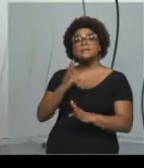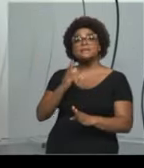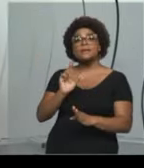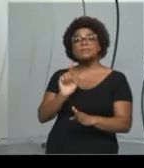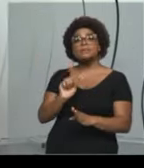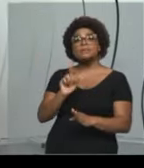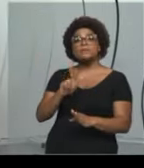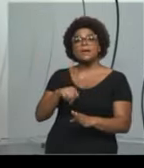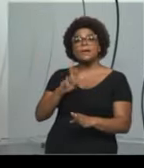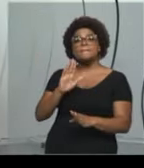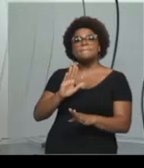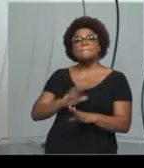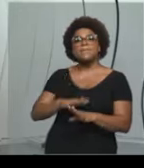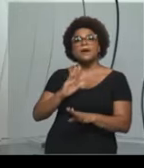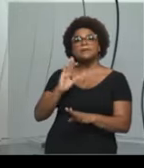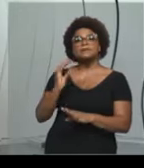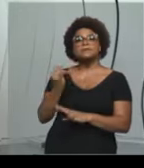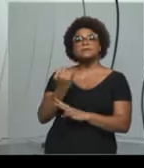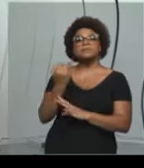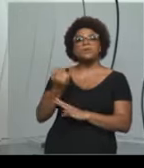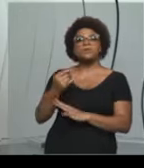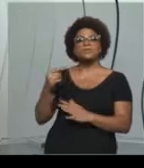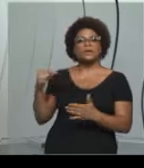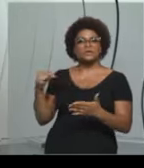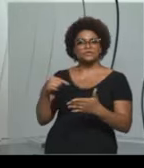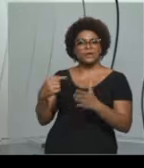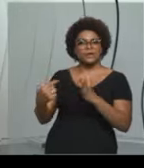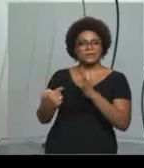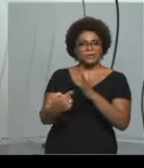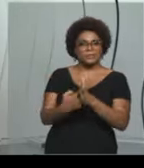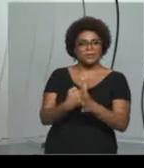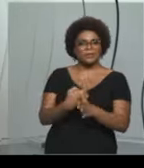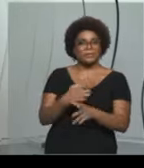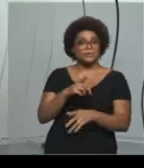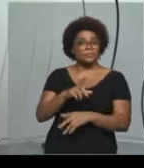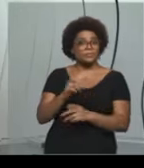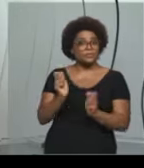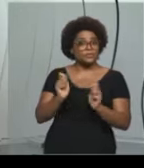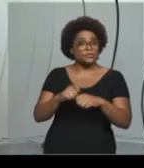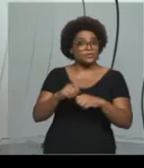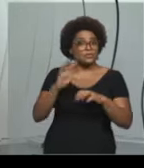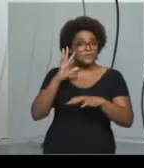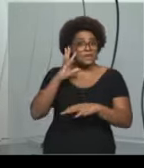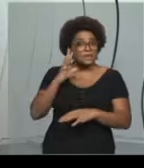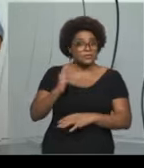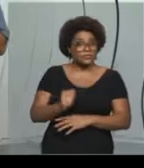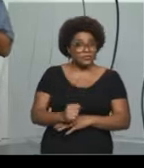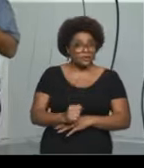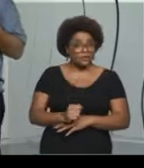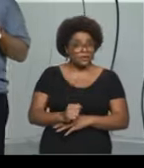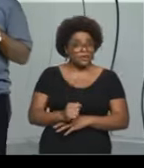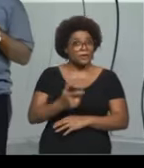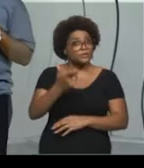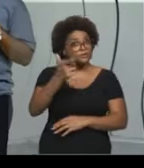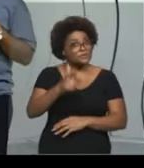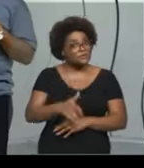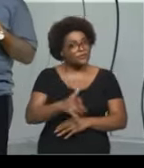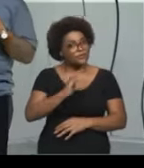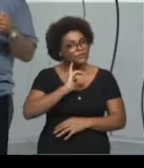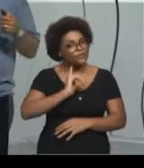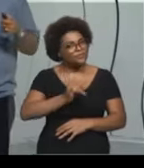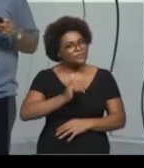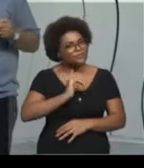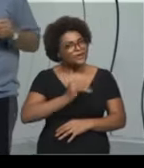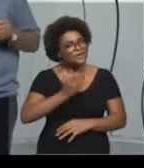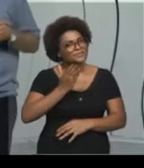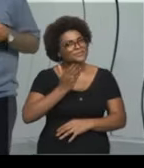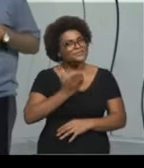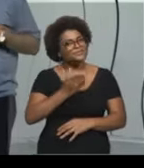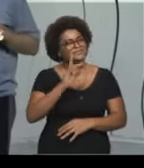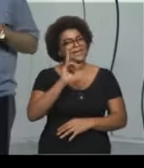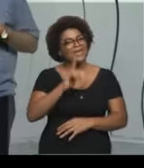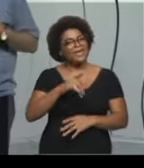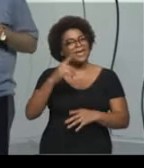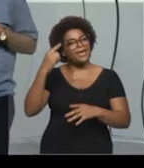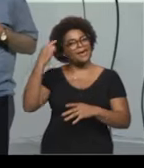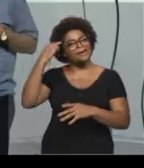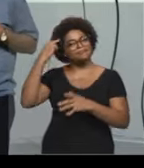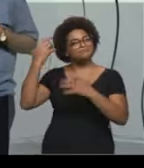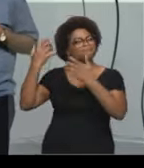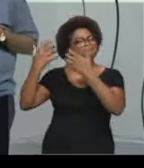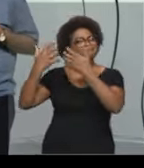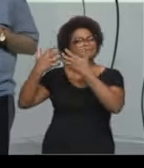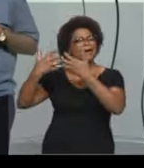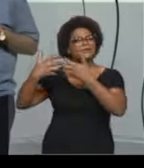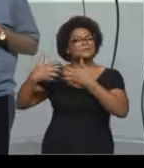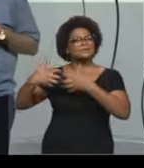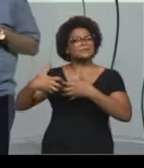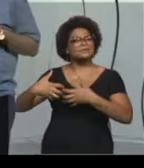consiga resolver a questão. Né? Então, novamente, é o raciocínio, né? Muitos alunos me falam, pô, Alex, era uma questão de, sei lá,